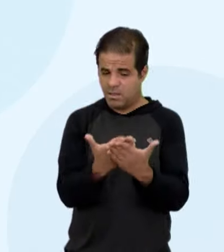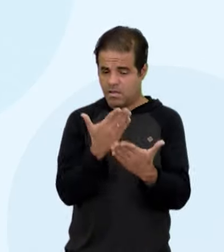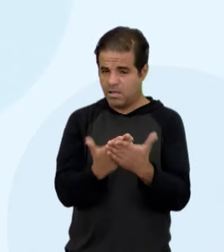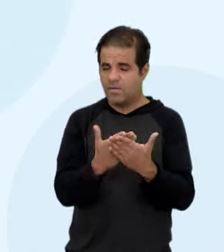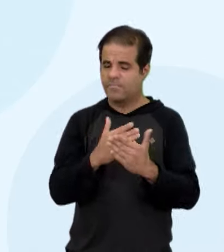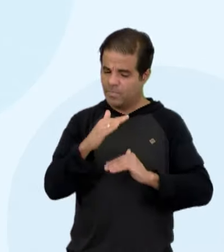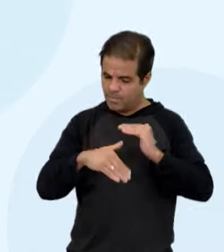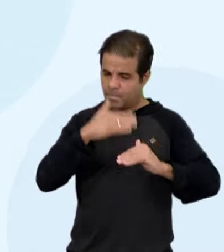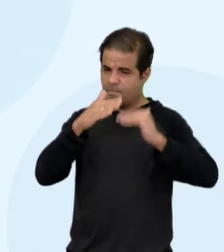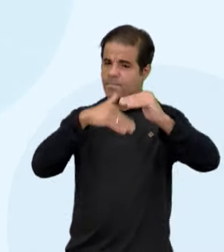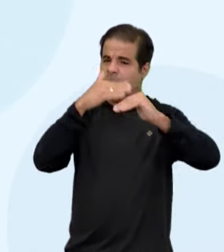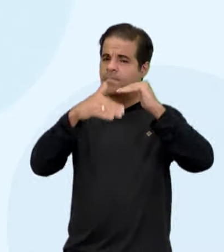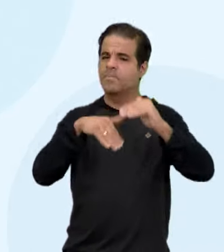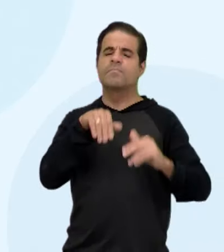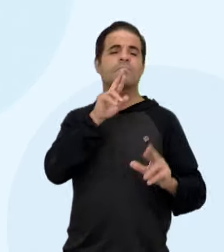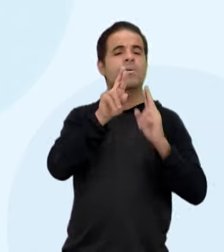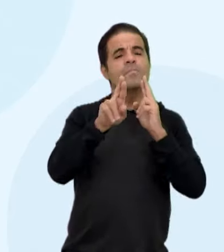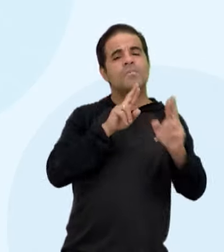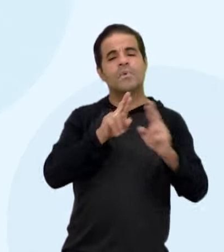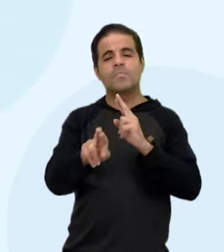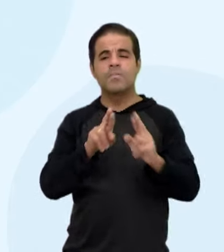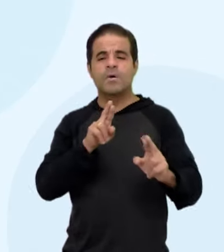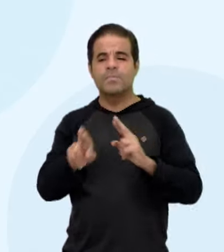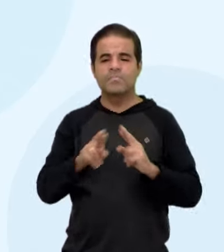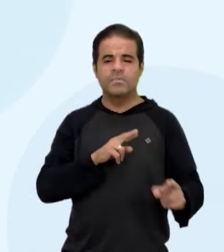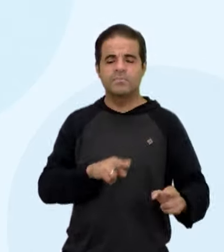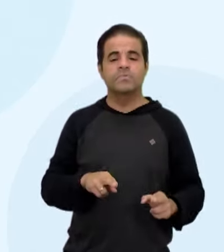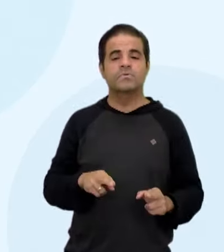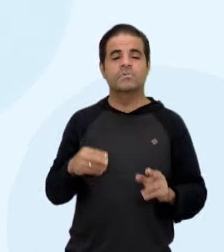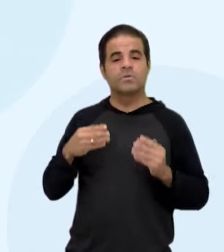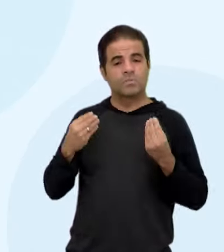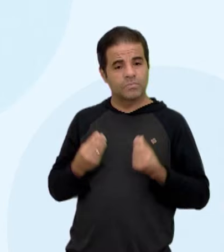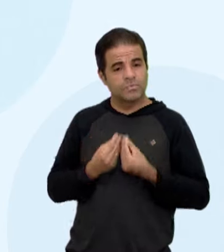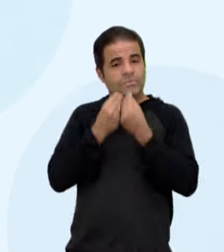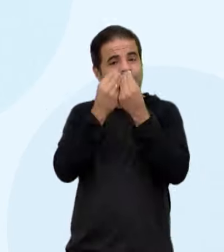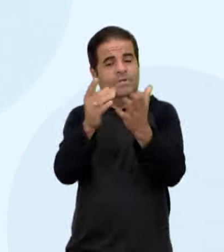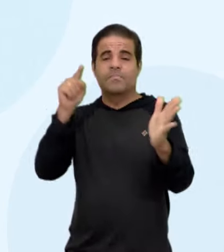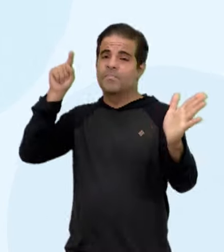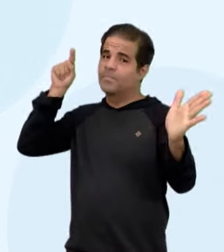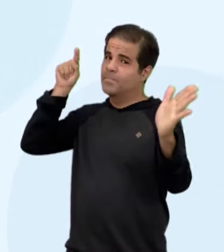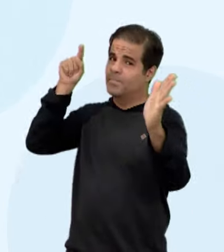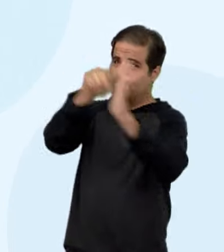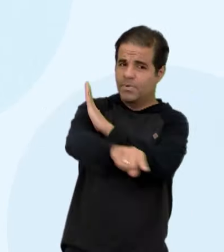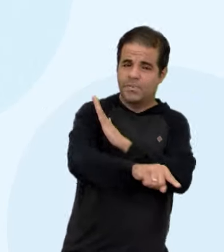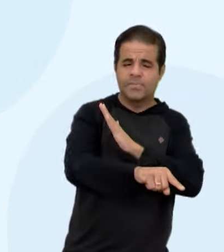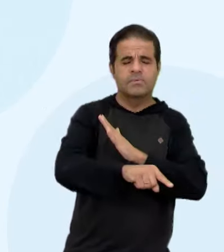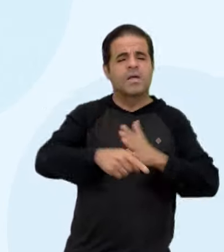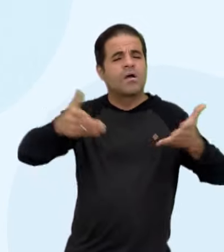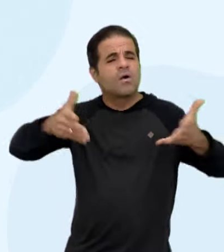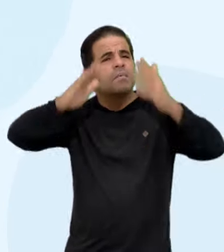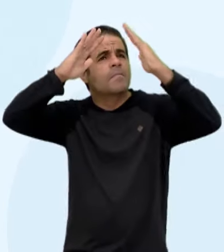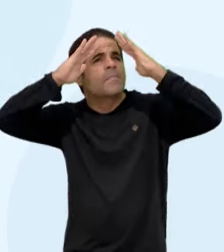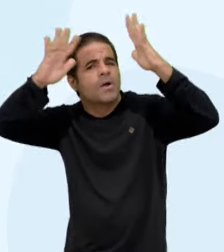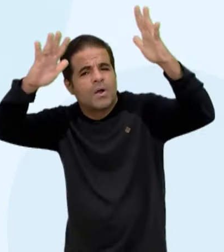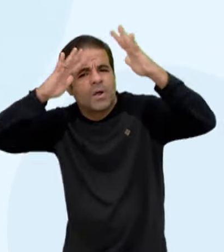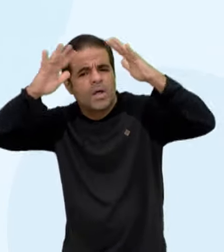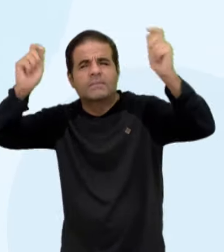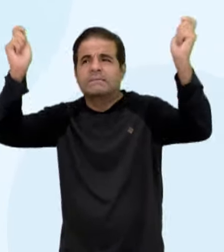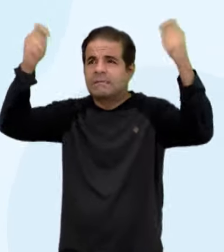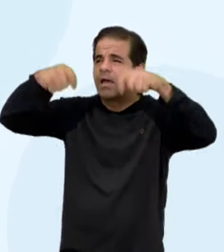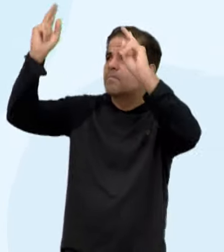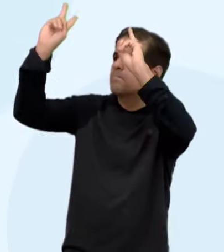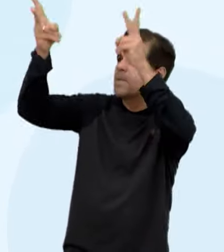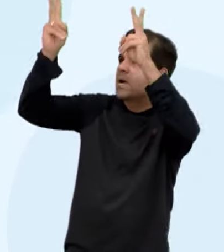desenvolvimento, vocês também responderam, então eu jogo uma perguntinha para a gente refletir agora, que é possível manter